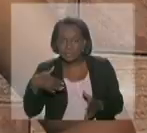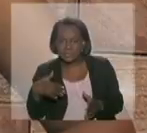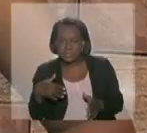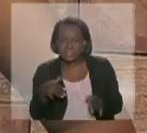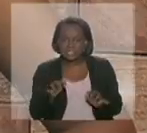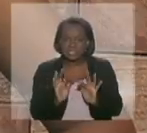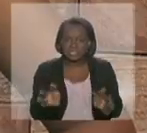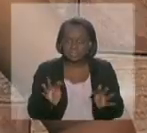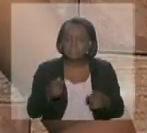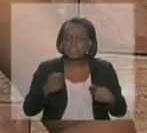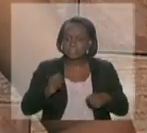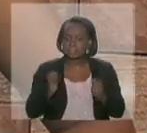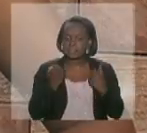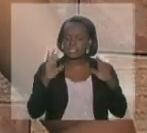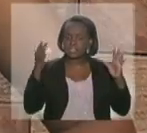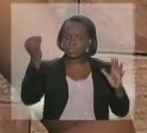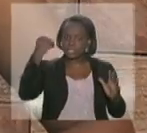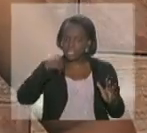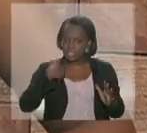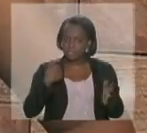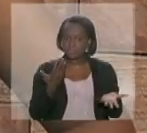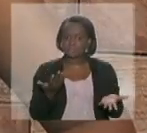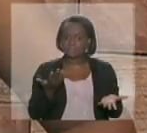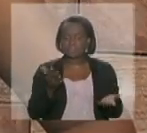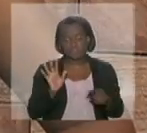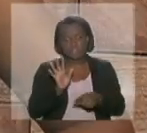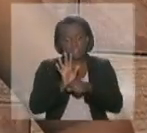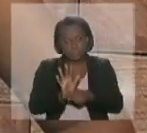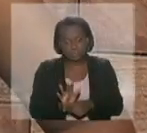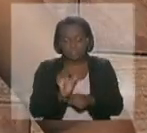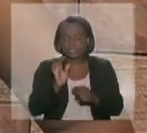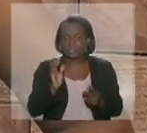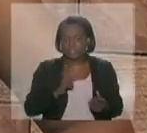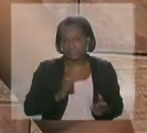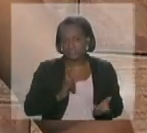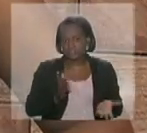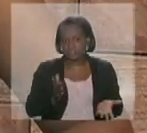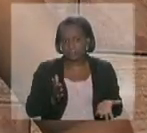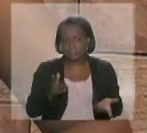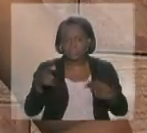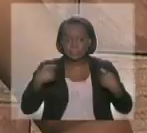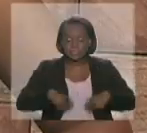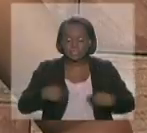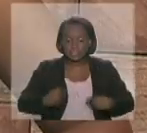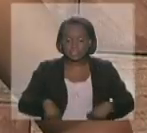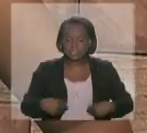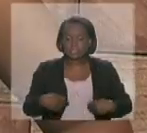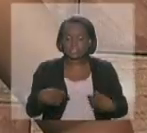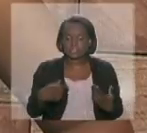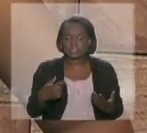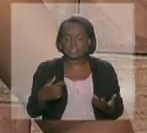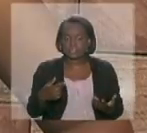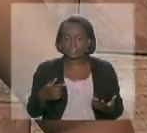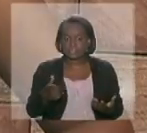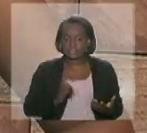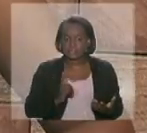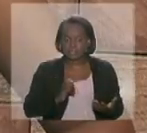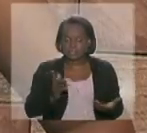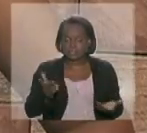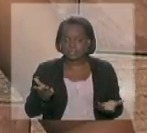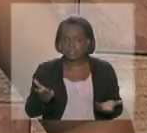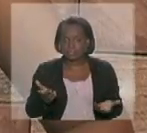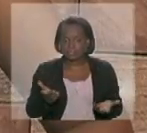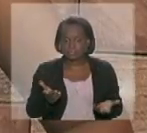bagaceiro sempre tem um brilhozinho interno e eu acho que vem um pouco daí né Eu acho que você tem que ter assim uma